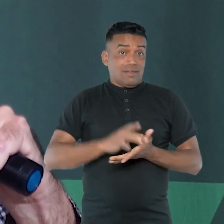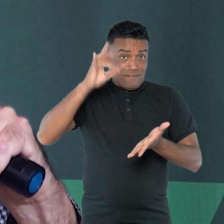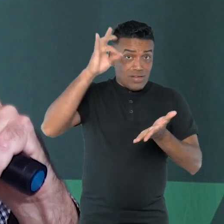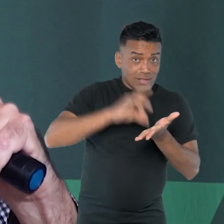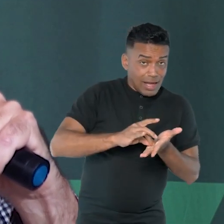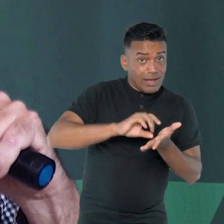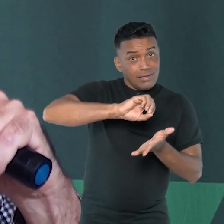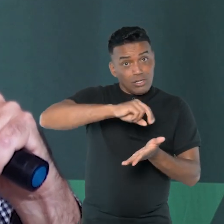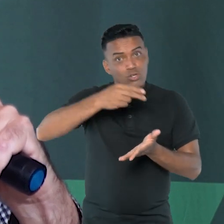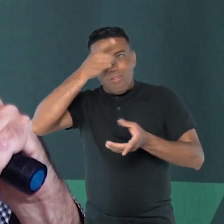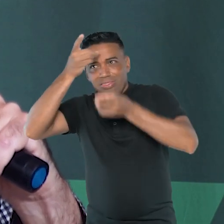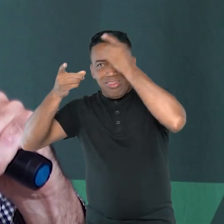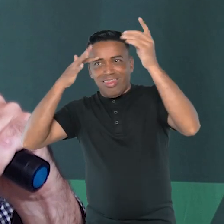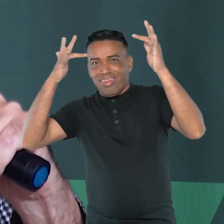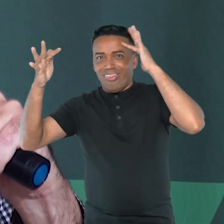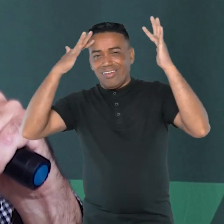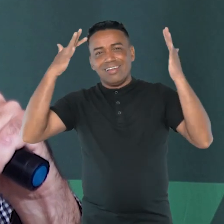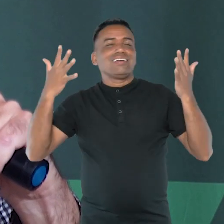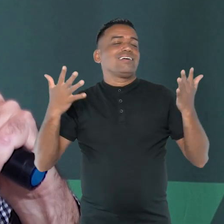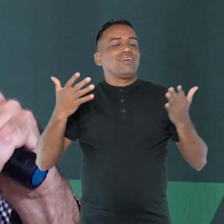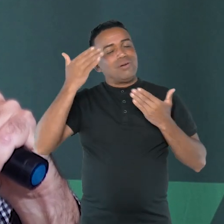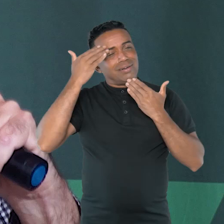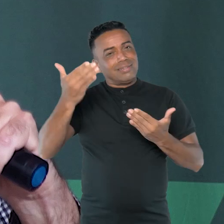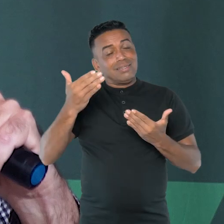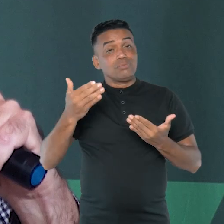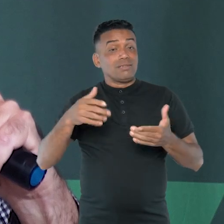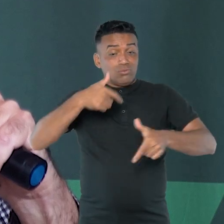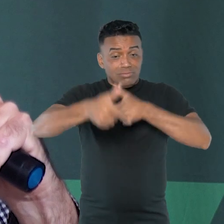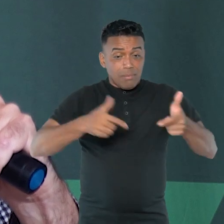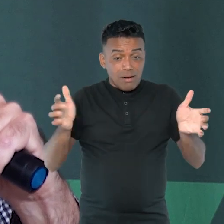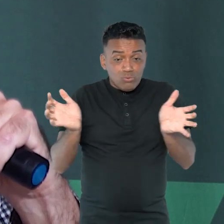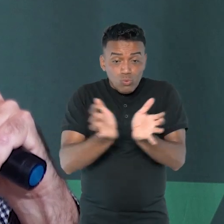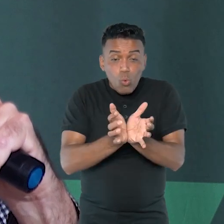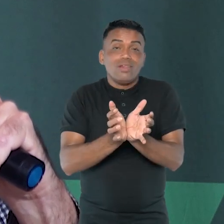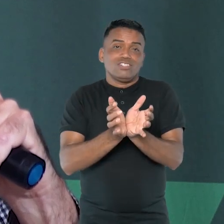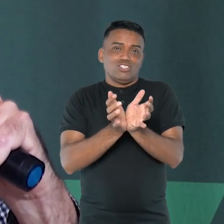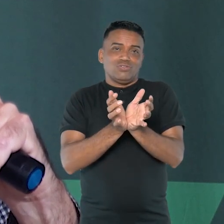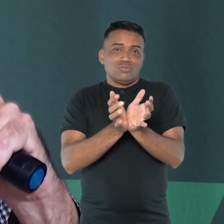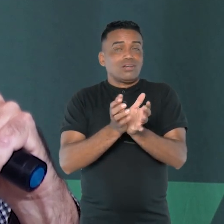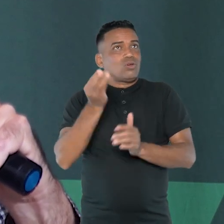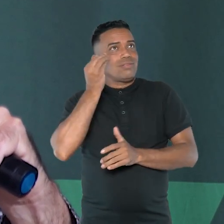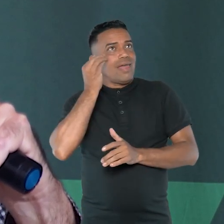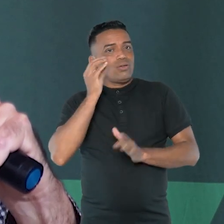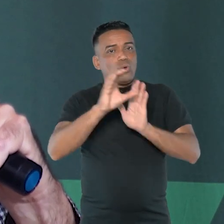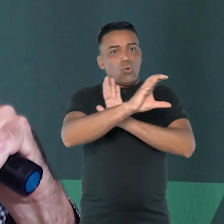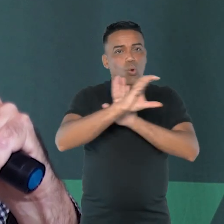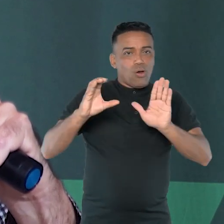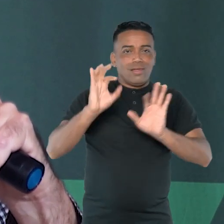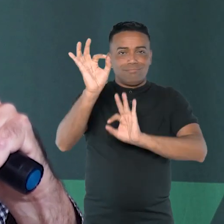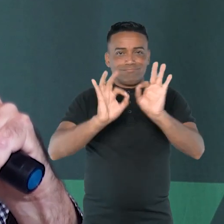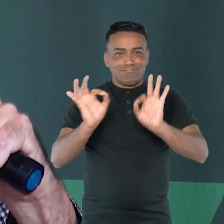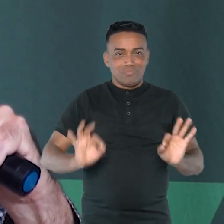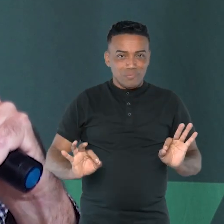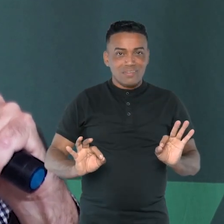né? Reais e ficcionais. Tem esse raro talento, então eu agradeço essa menção. Mas, na verdade, é um trabalho coletivo. E eu só tento